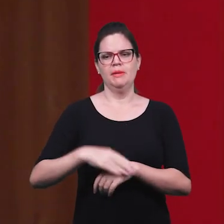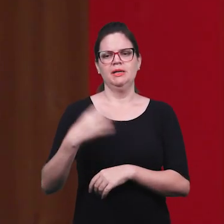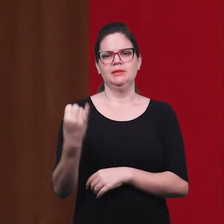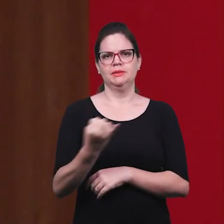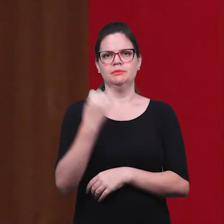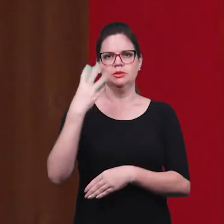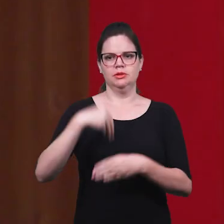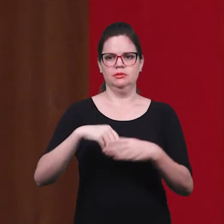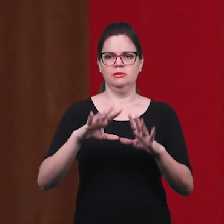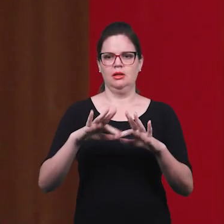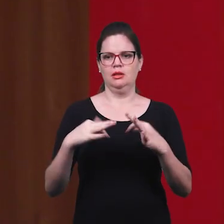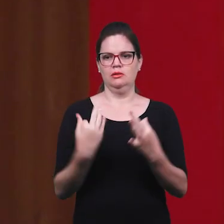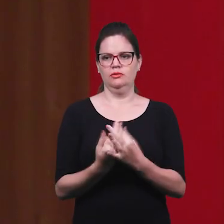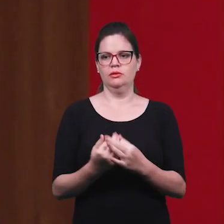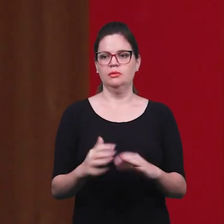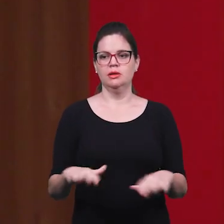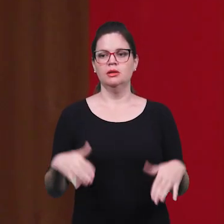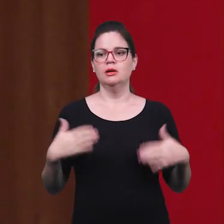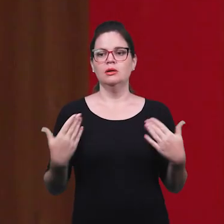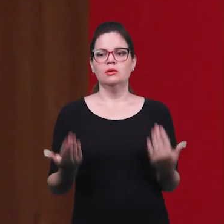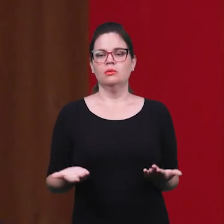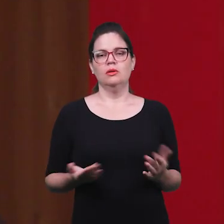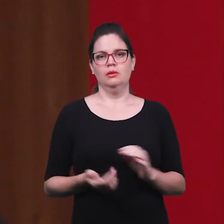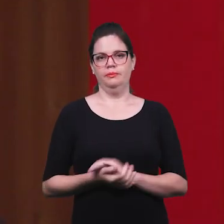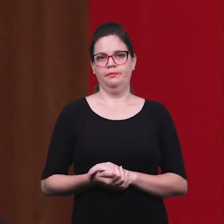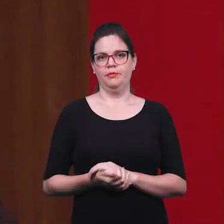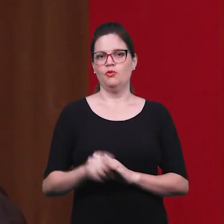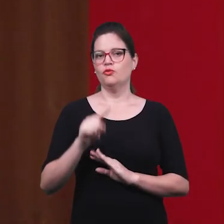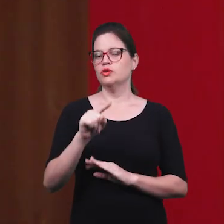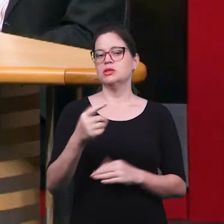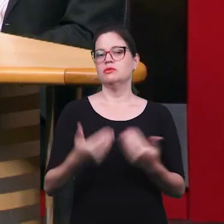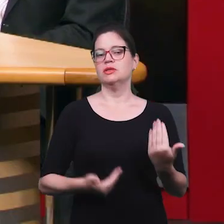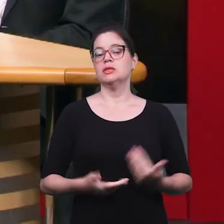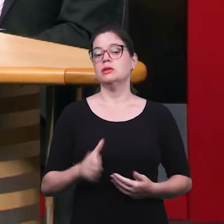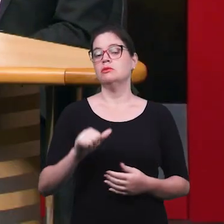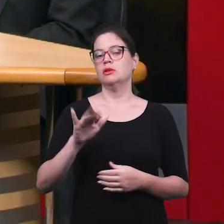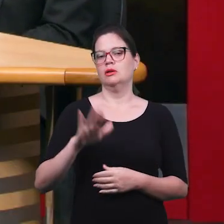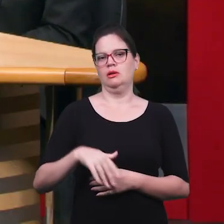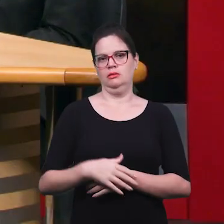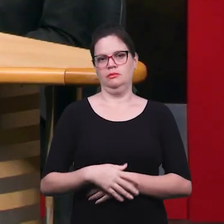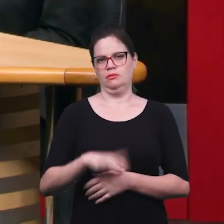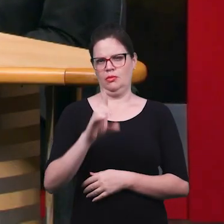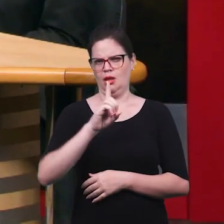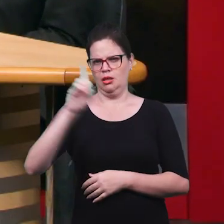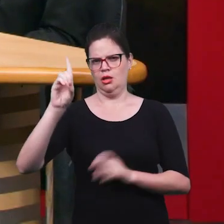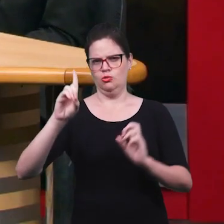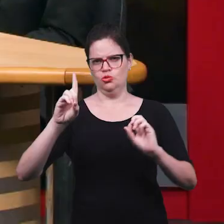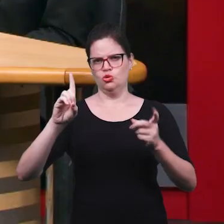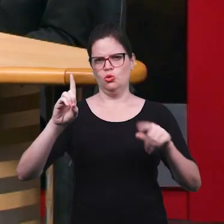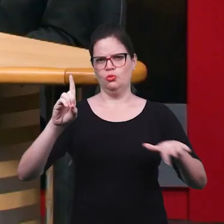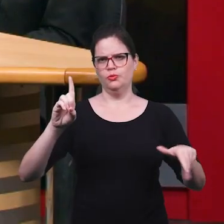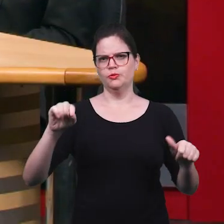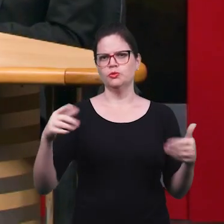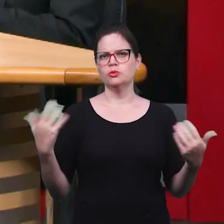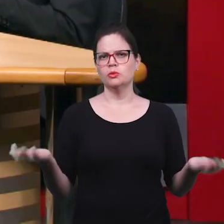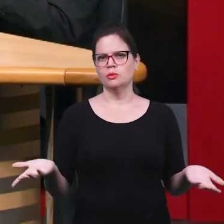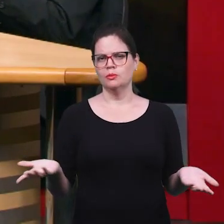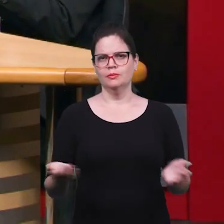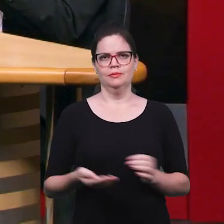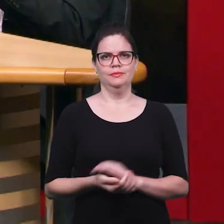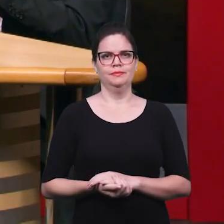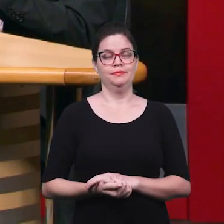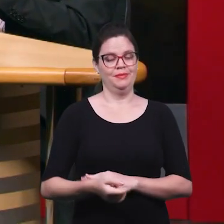pode ter. Qual é o Deus que você quer servir? E olha que importante, então, na